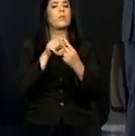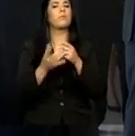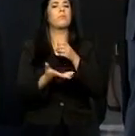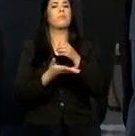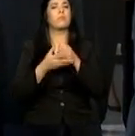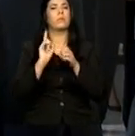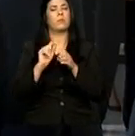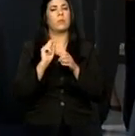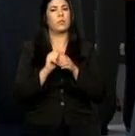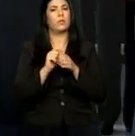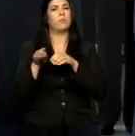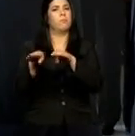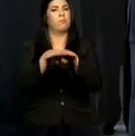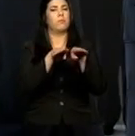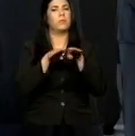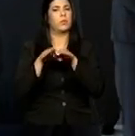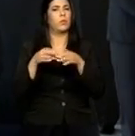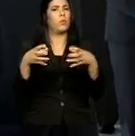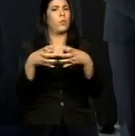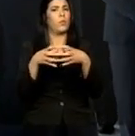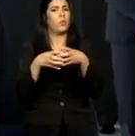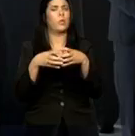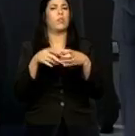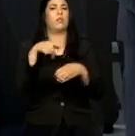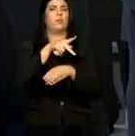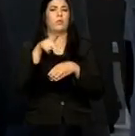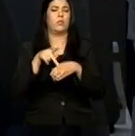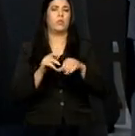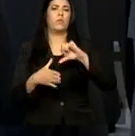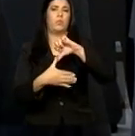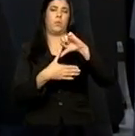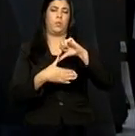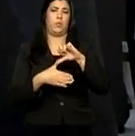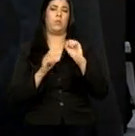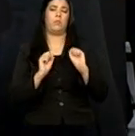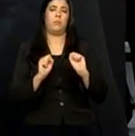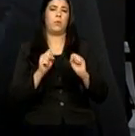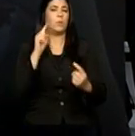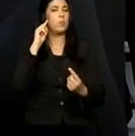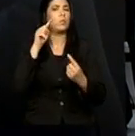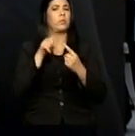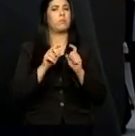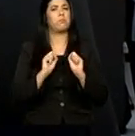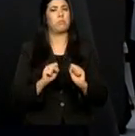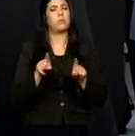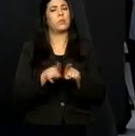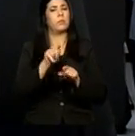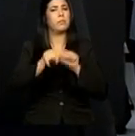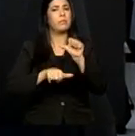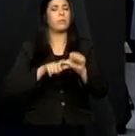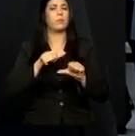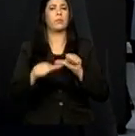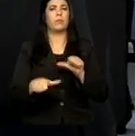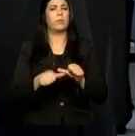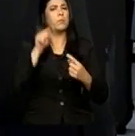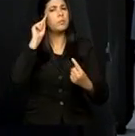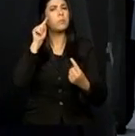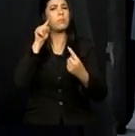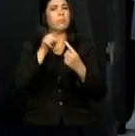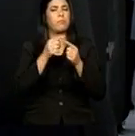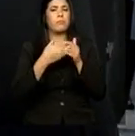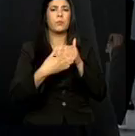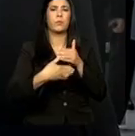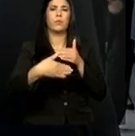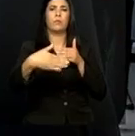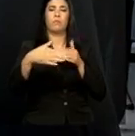a consolidação de uma comunidade sul-americana de nações, né? Que efetivamente pode se tornar um ponto de